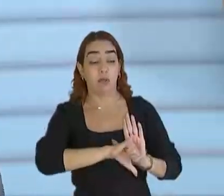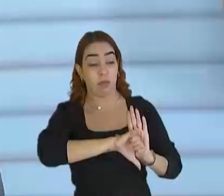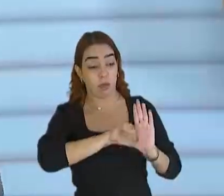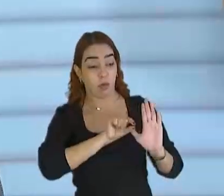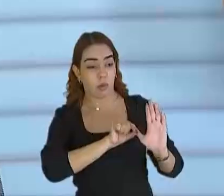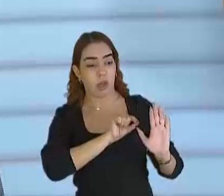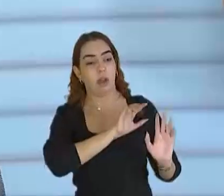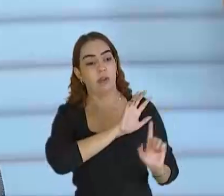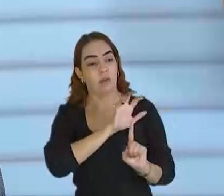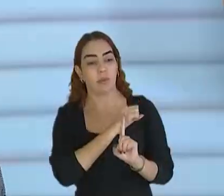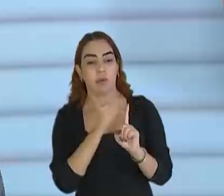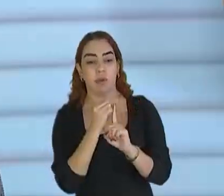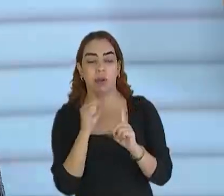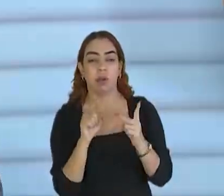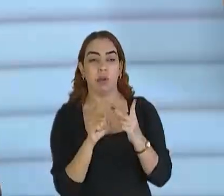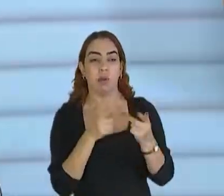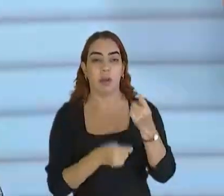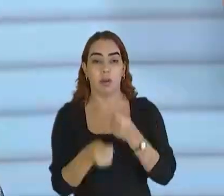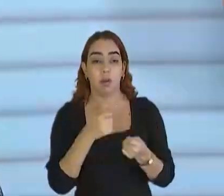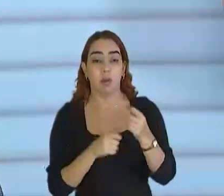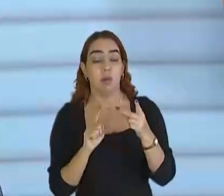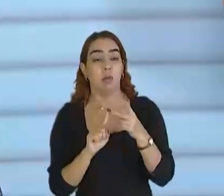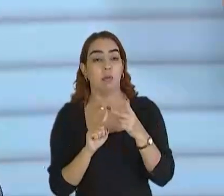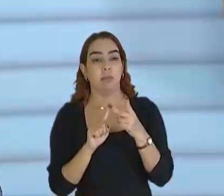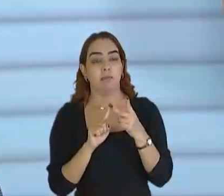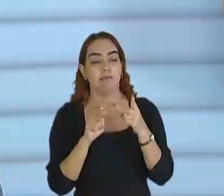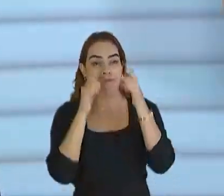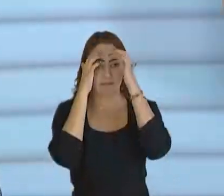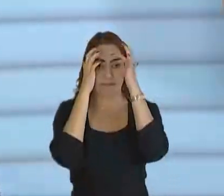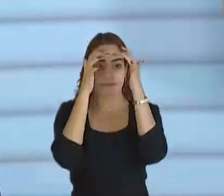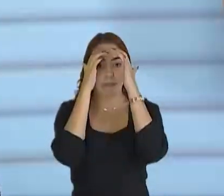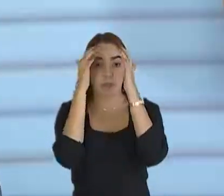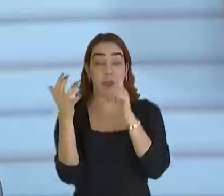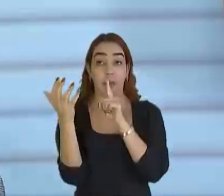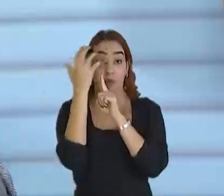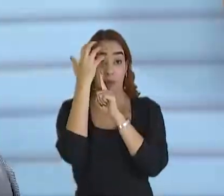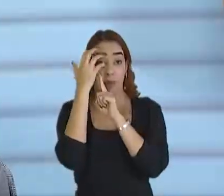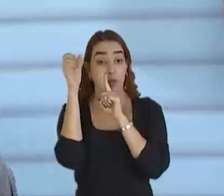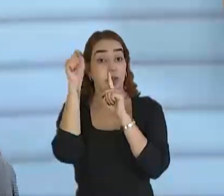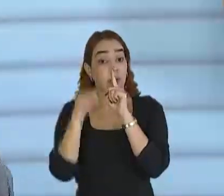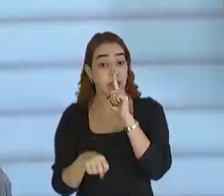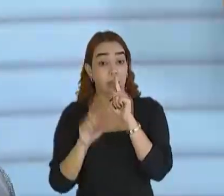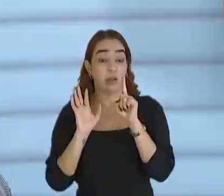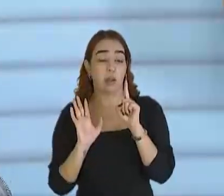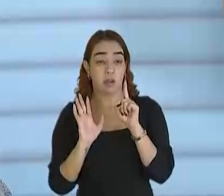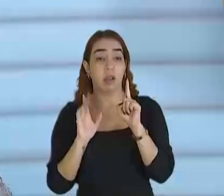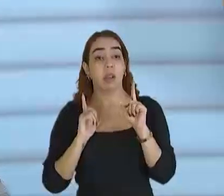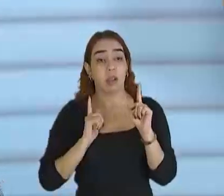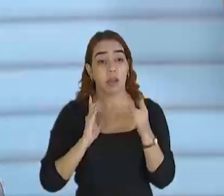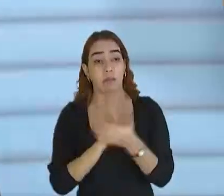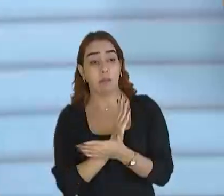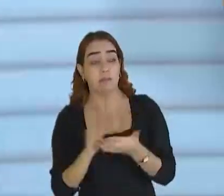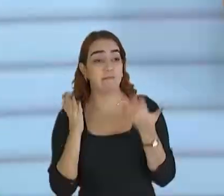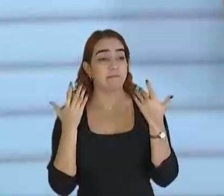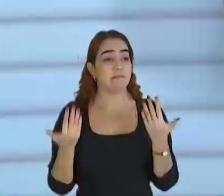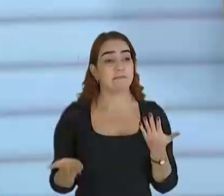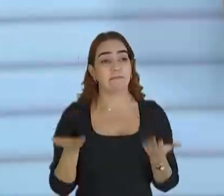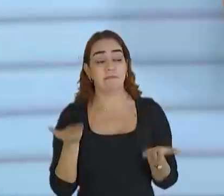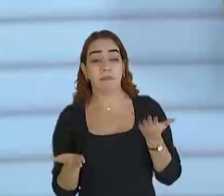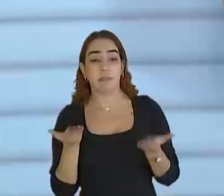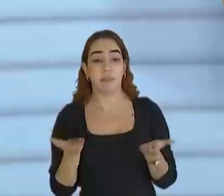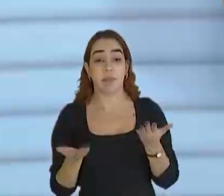econômico, urbanístico, ele é psíquico, ou seja, Então, é muito importante que a gente tenha